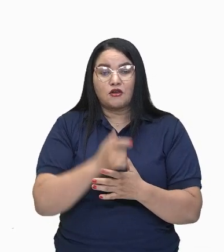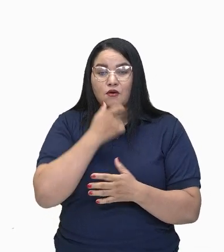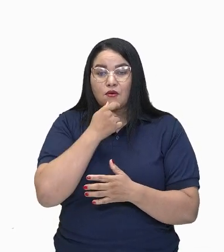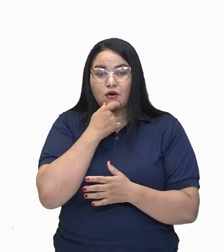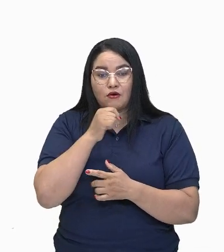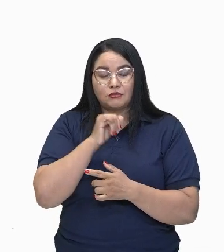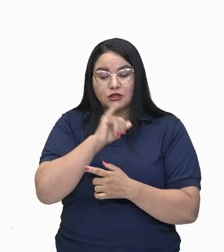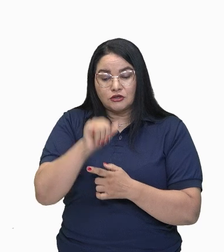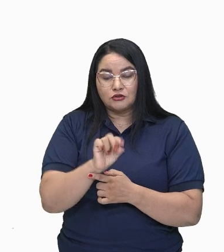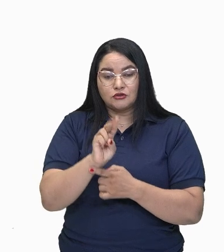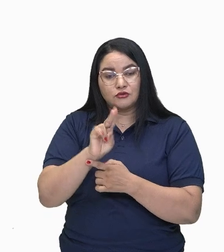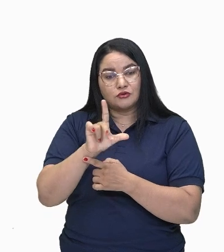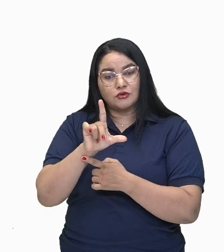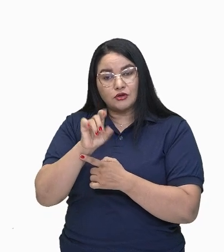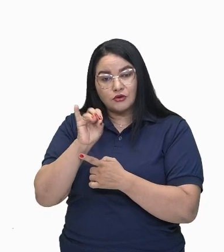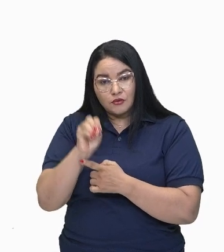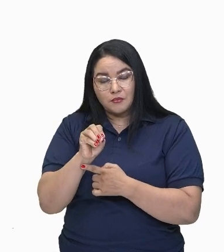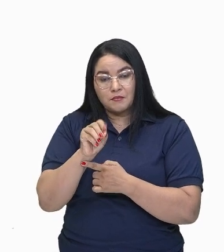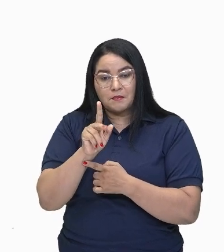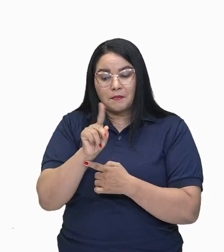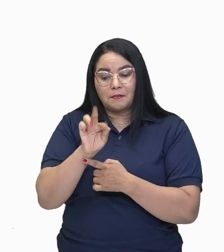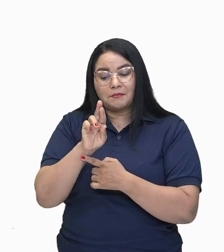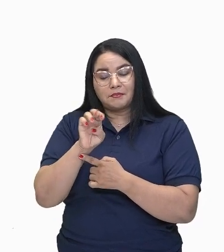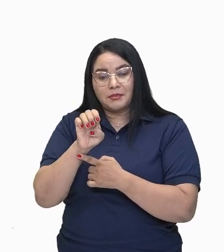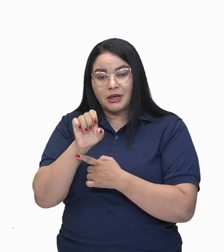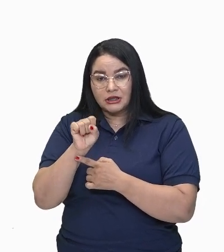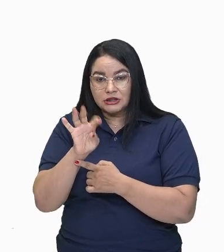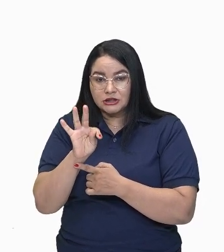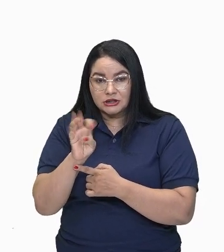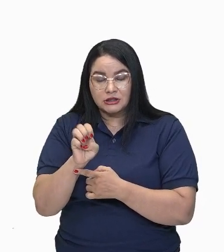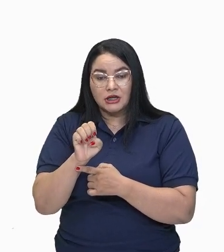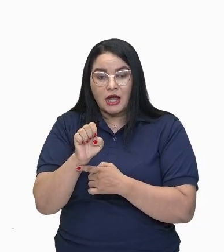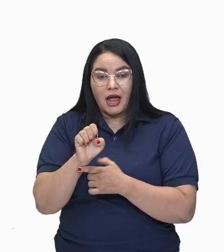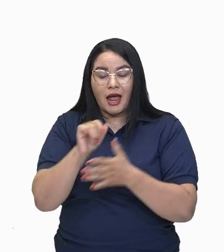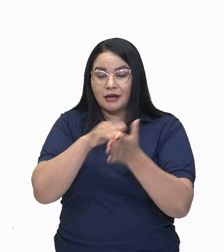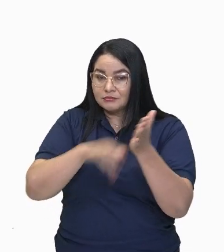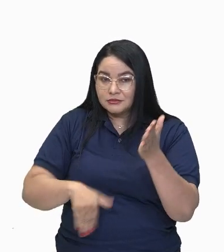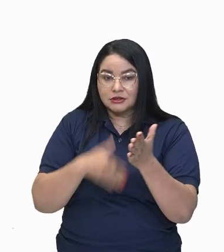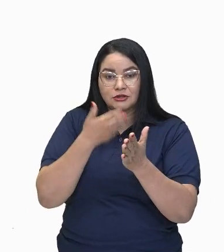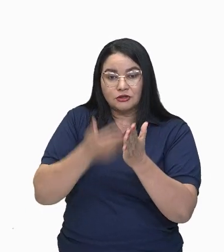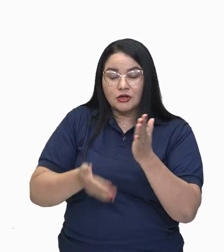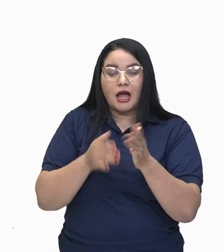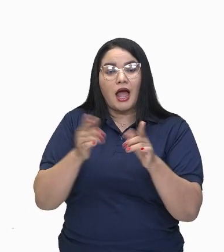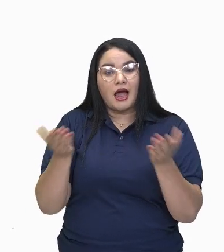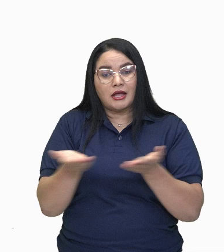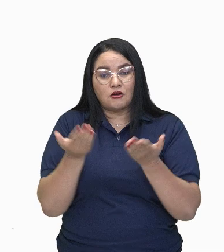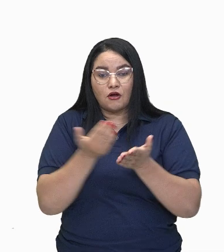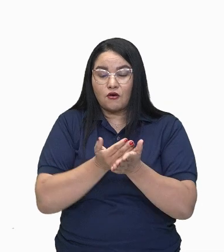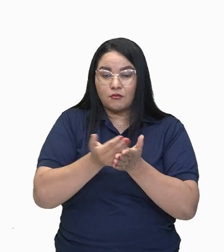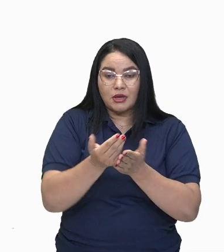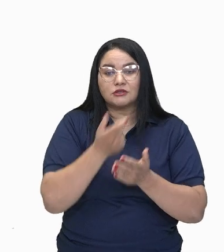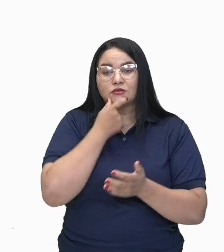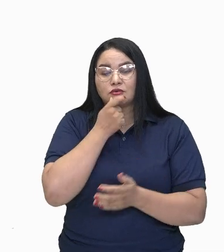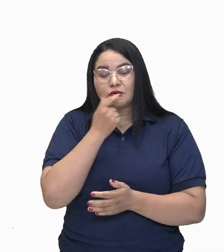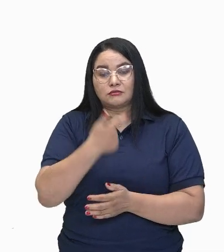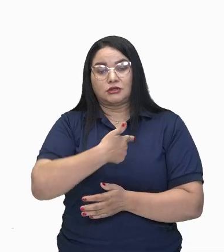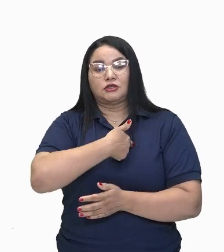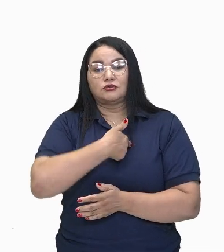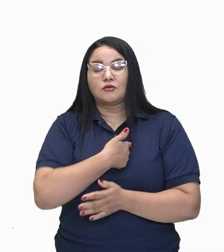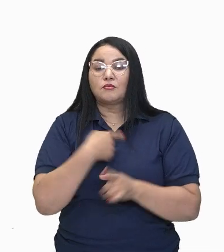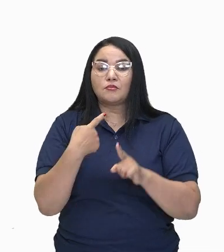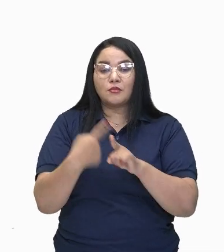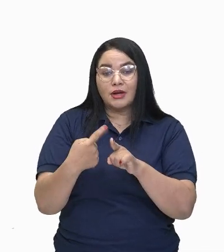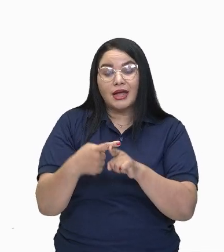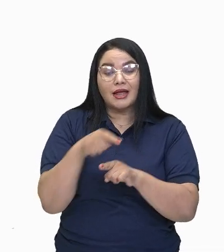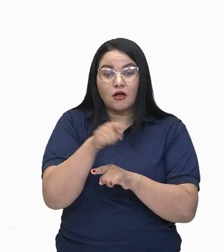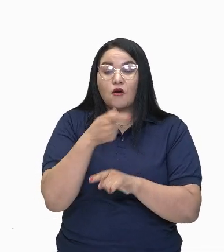e Getúlio Vargas ele vai assumir o poder iniciando o governo provisório. Lembrando-se que Getúlio Vargas participou